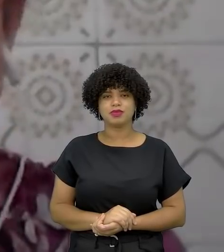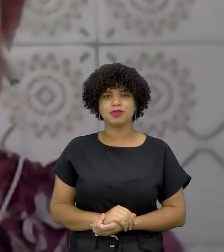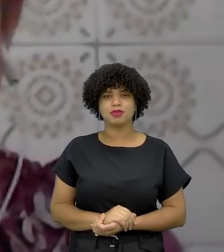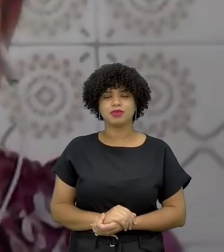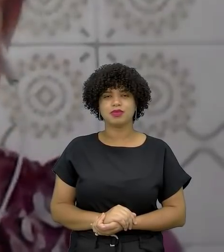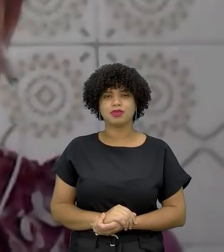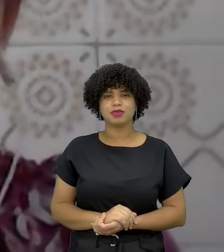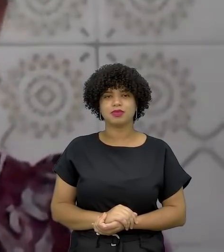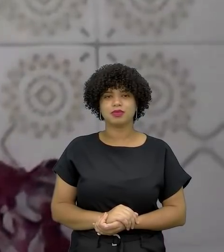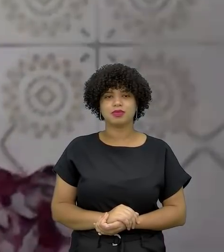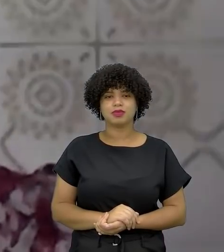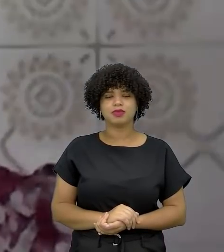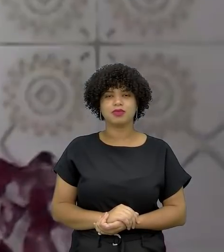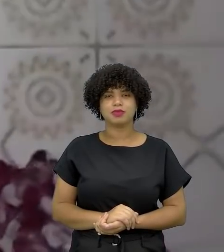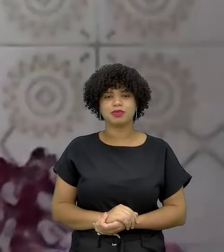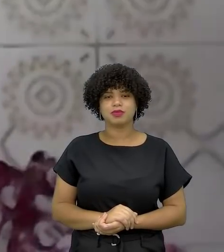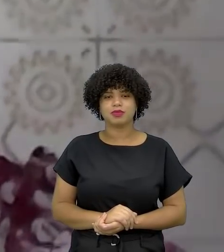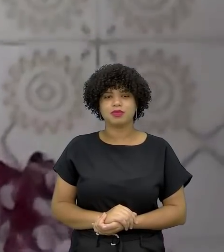Só um pouquinho, por favor.